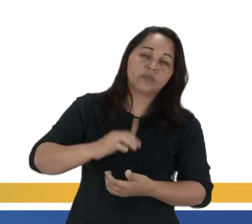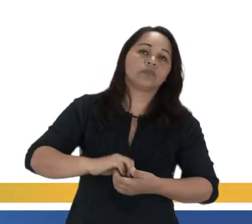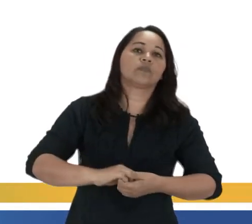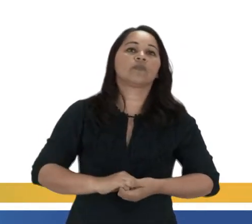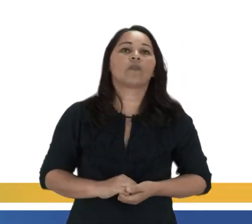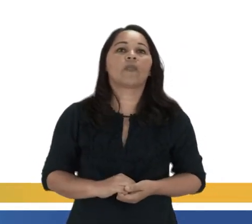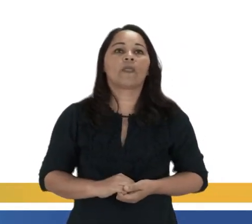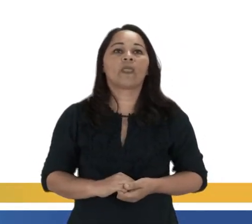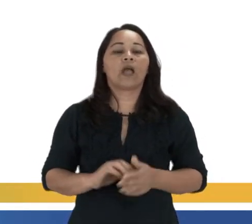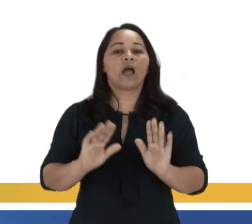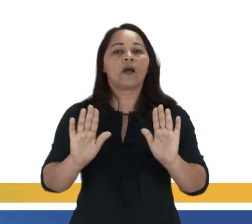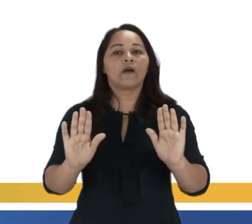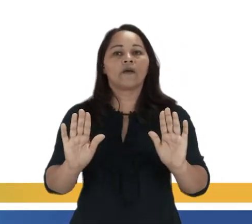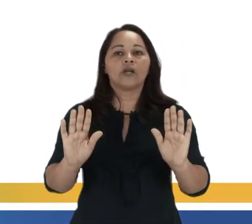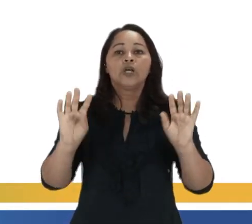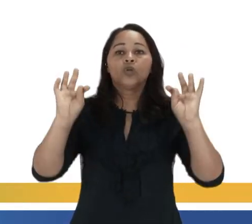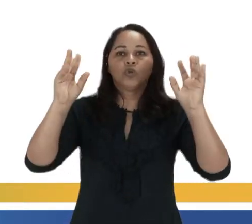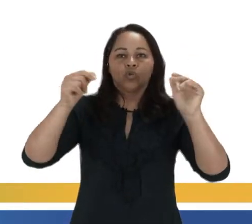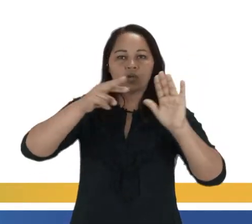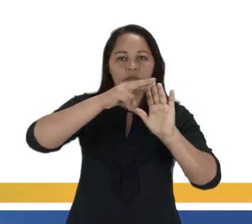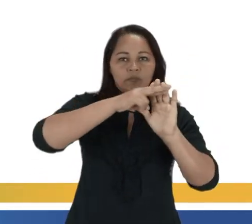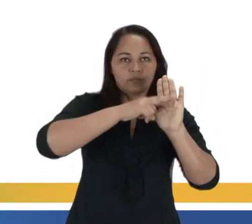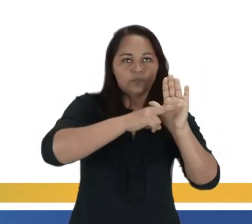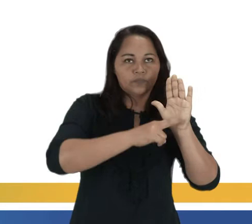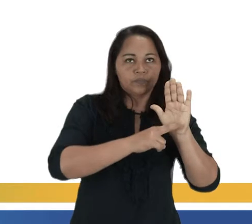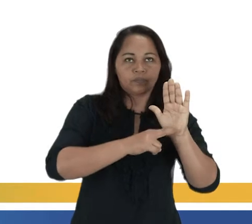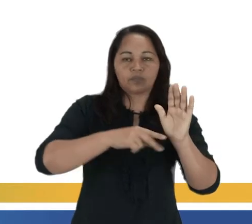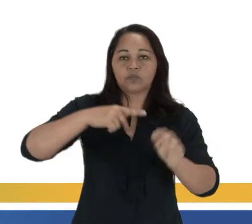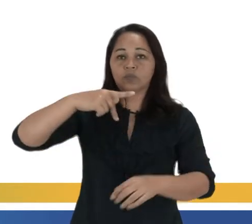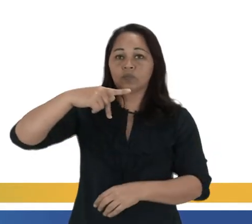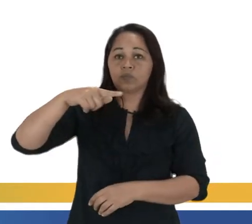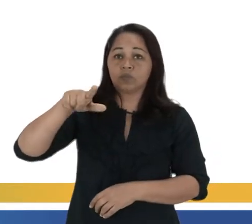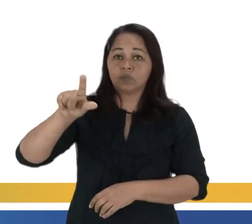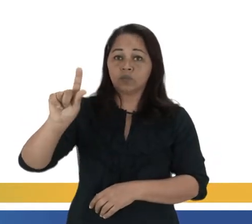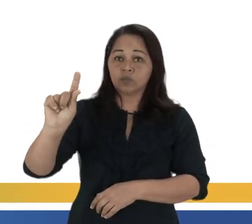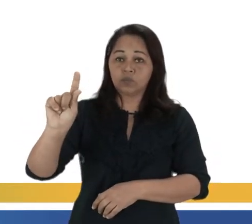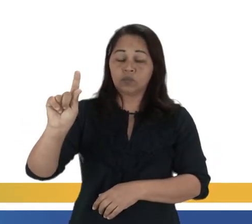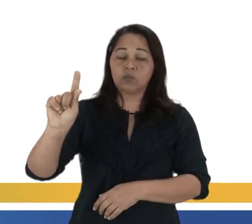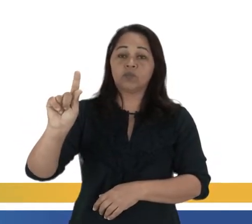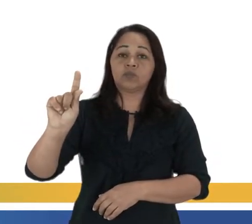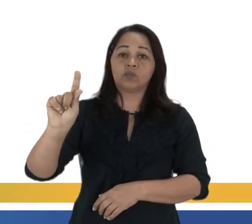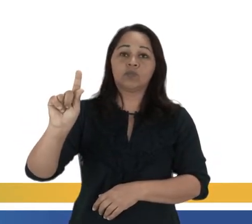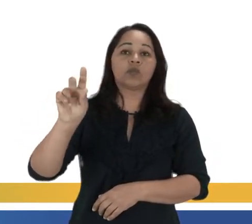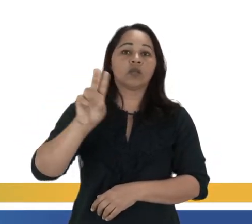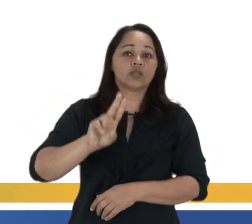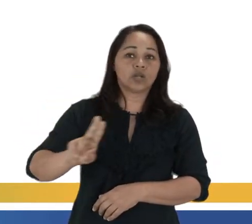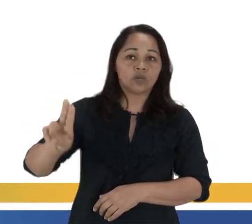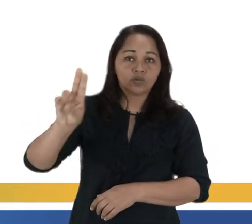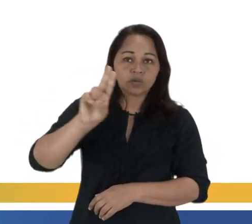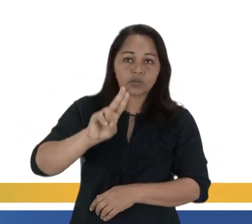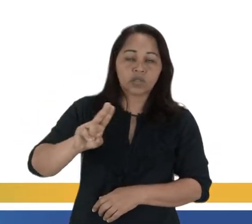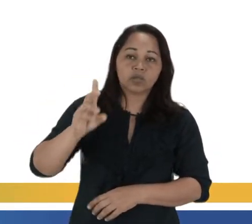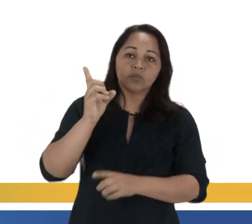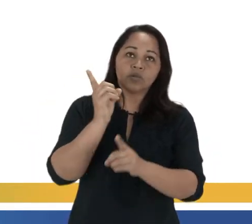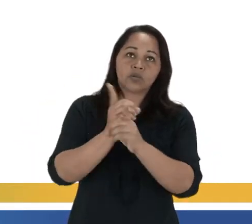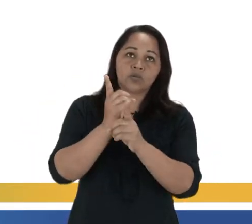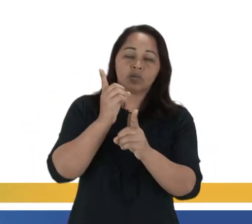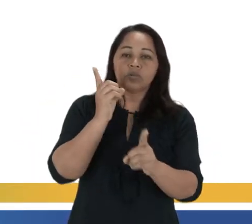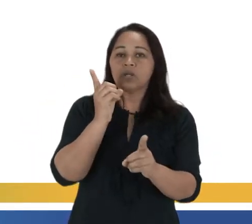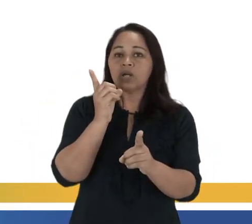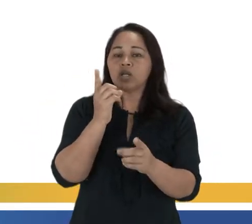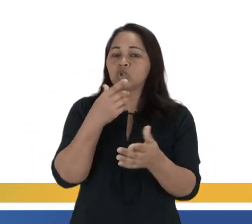Então, olha só, o termo geral de uma progressão geométrica é uma expressão que pode ser usada para encontrar o termo